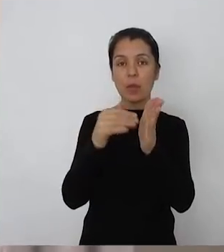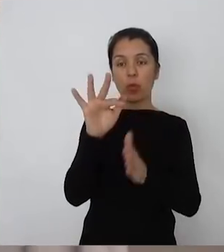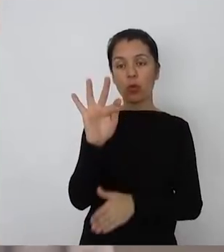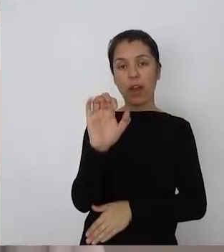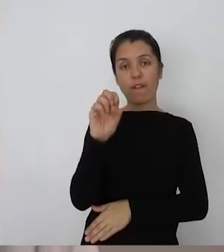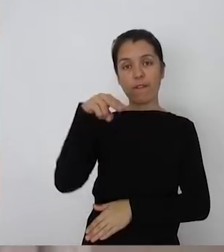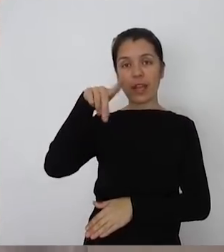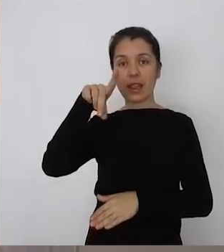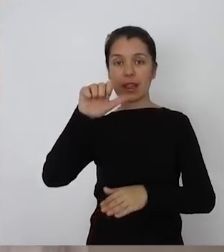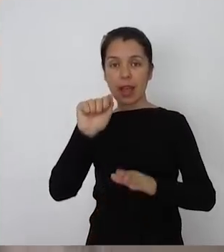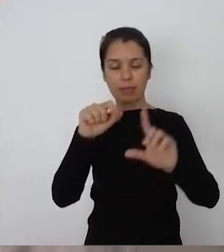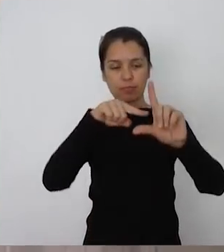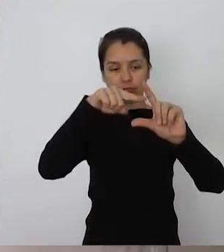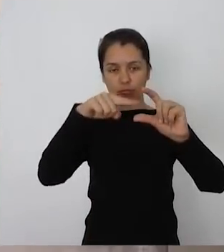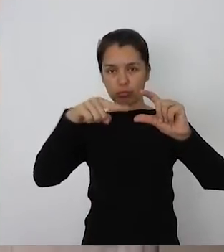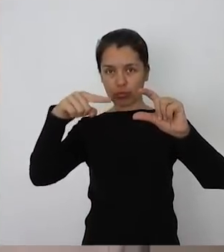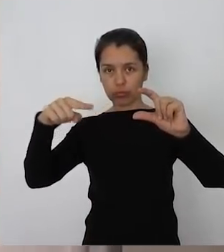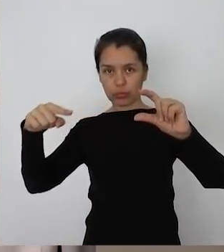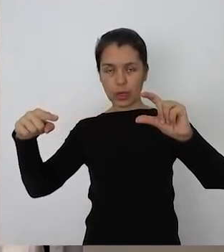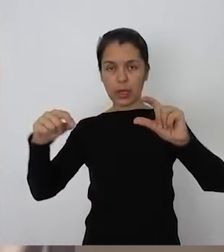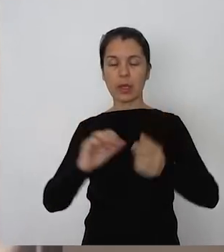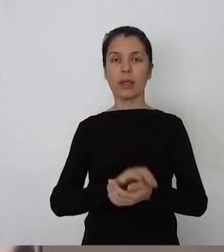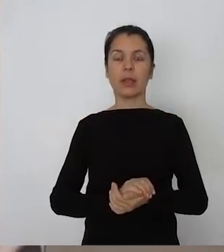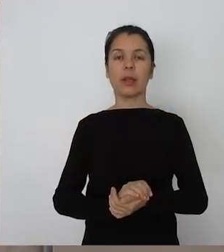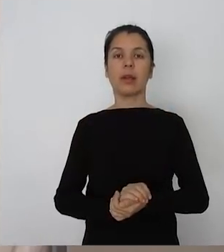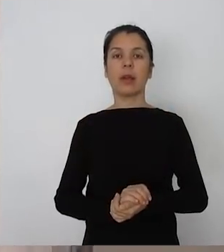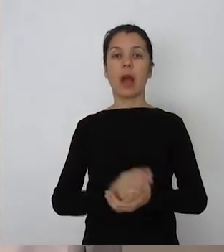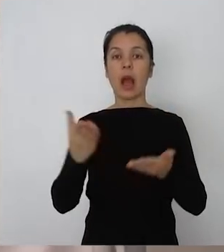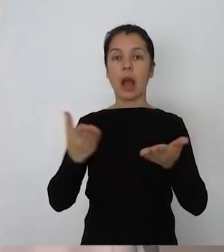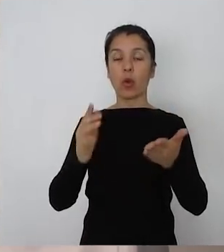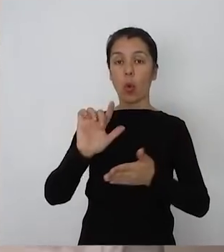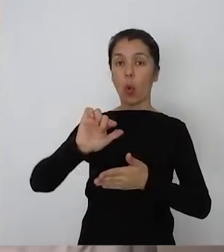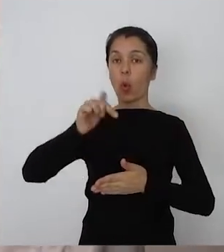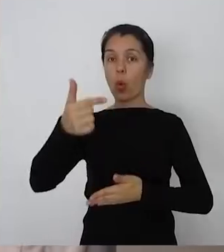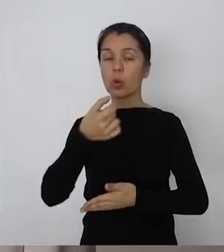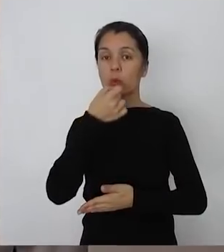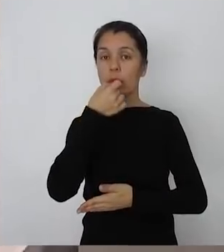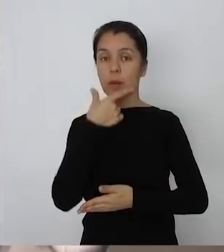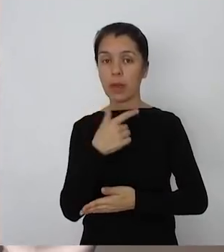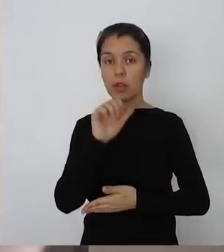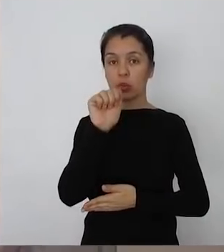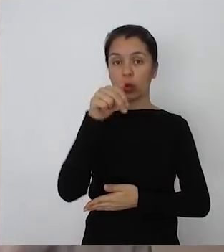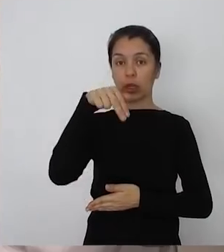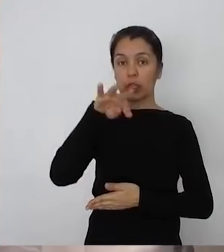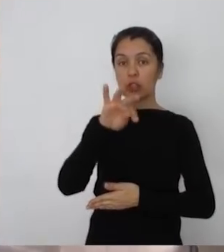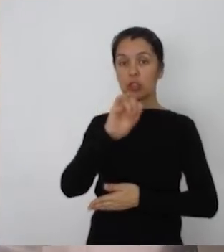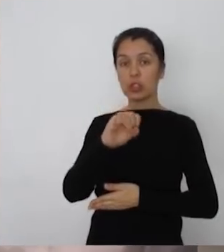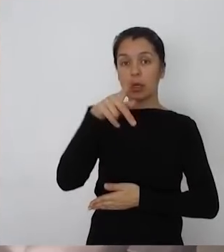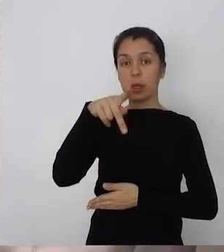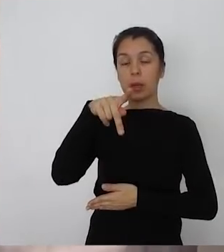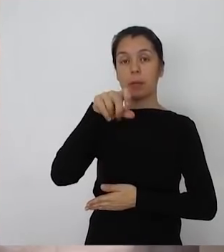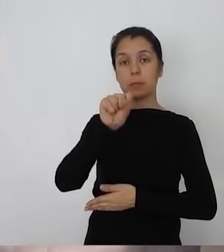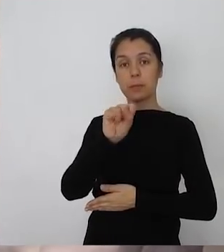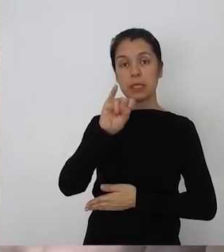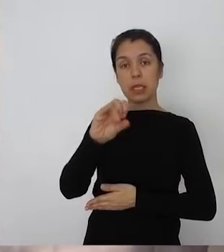dopaminérgico, também eles mexem com o receptor serotoninérgicos, da serotonina, que eu já vou explicar. Então vamos primeiro falar que os